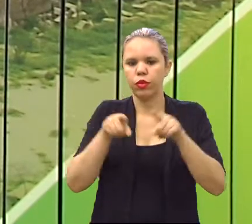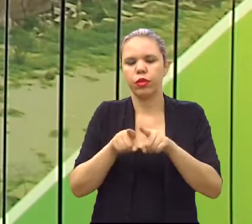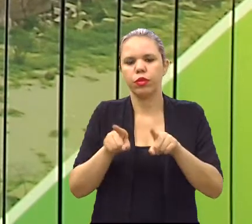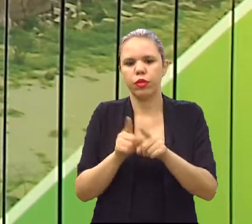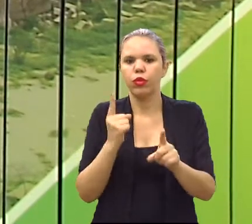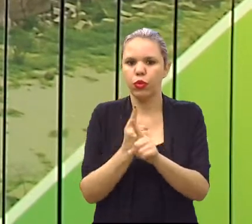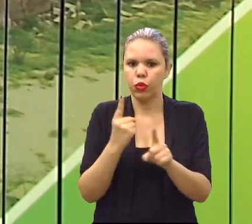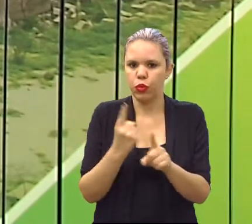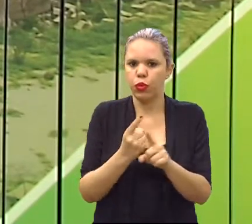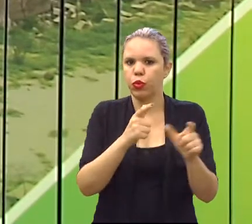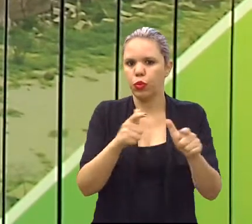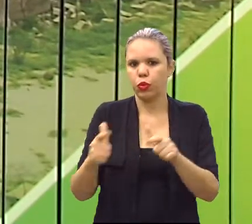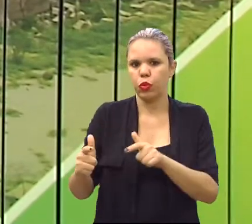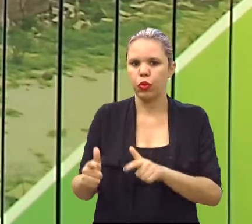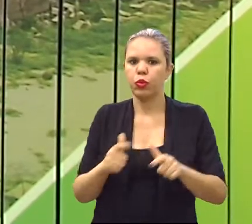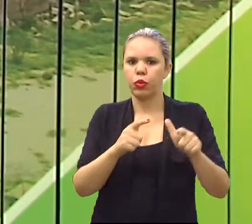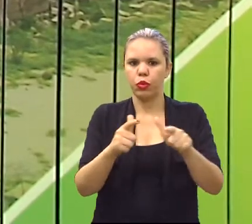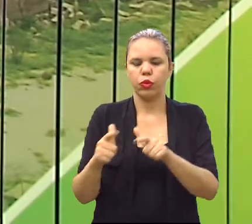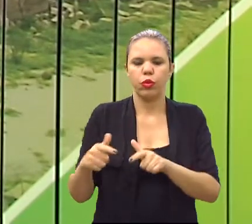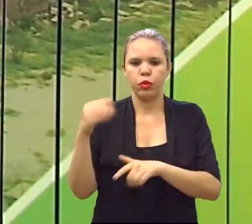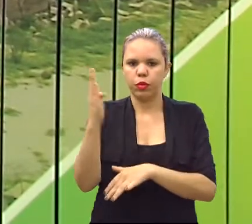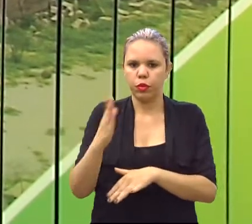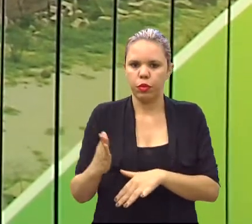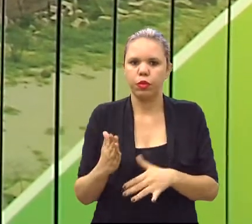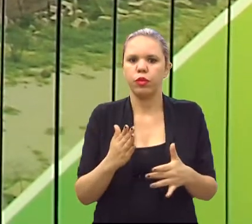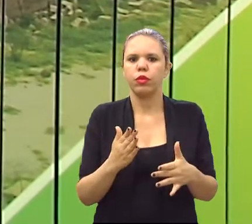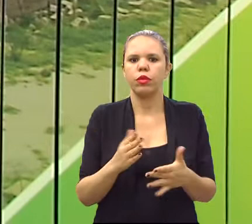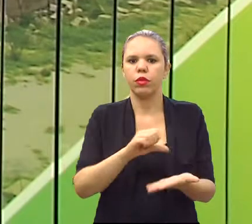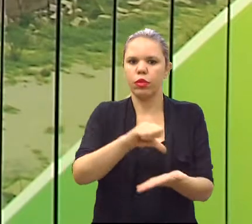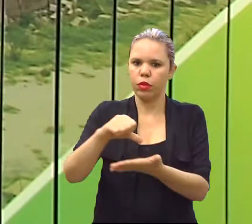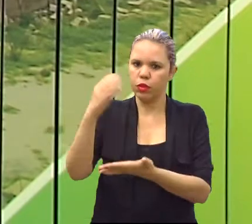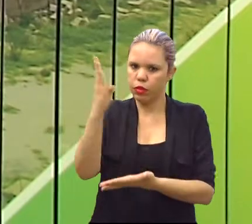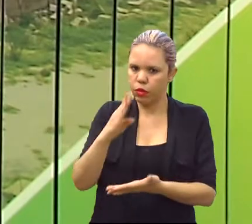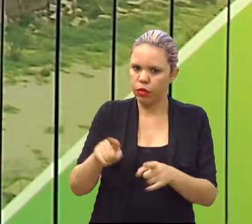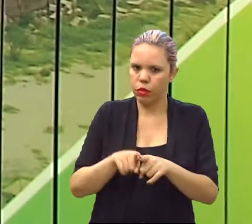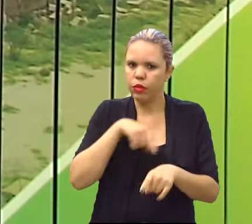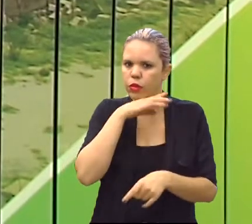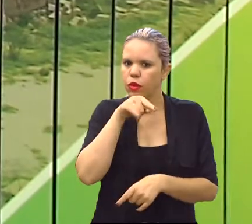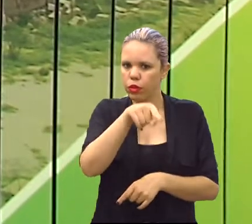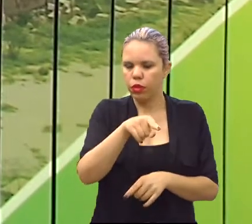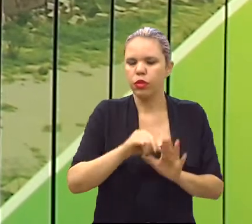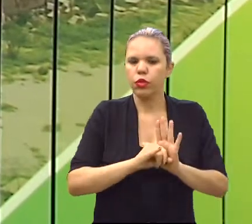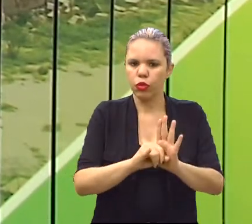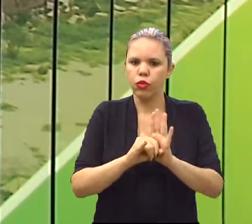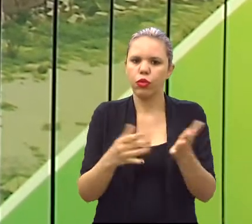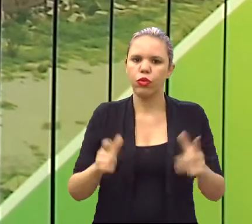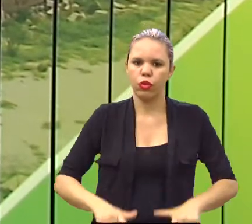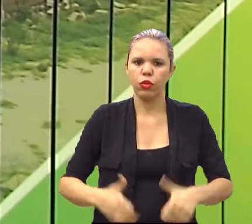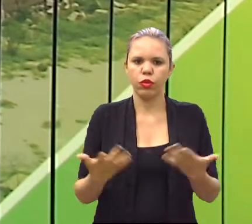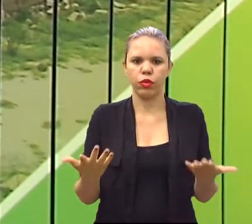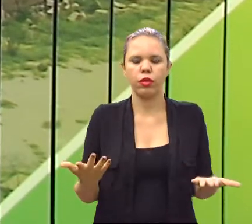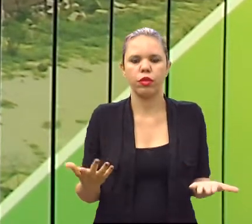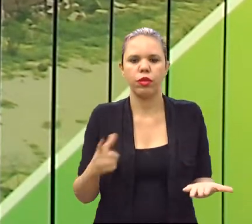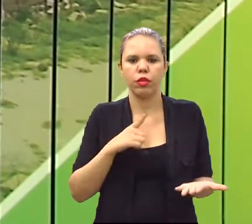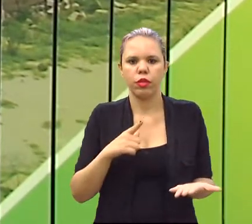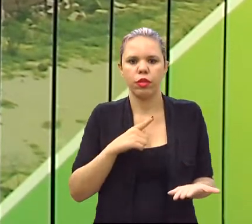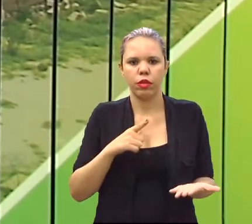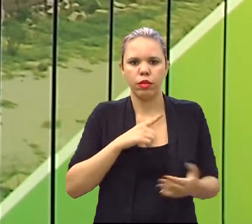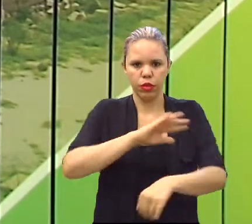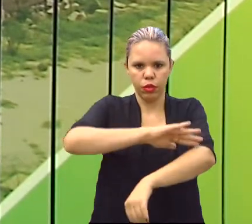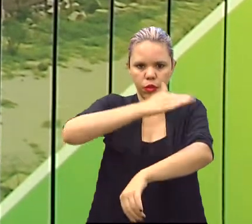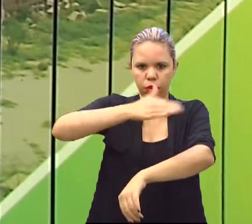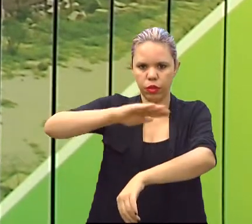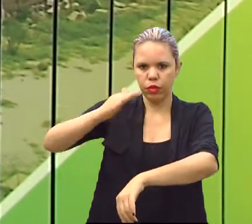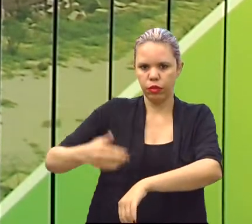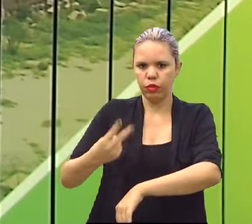de ser encontrados em outros biomas brasileiros, o animal é tido como um símbolo do cerrado, onde está a